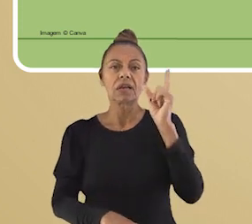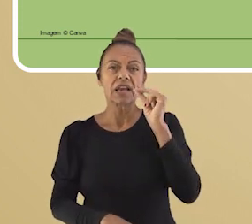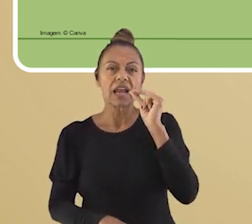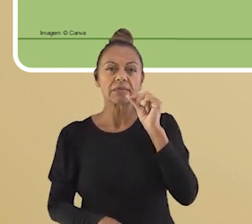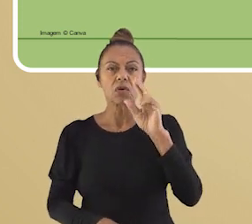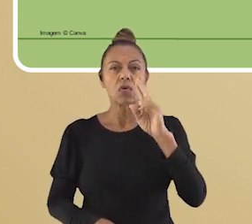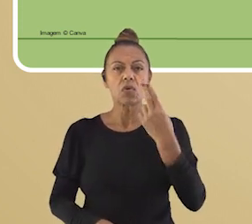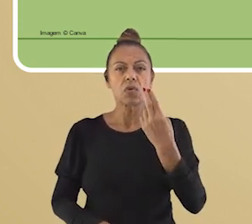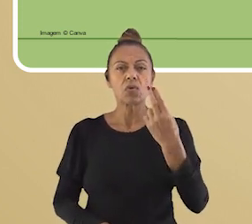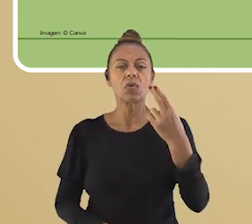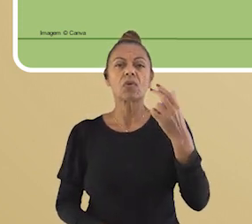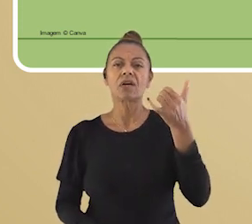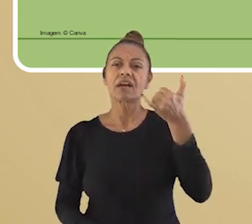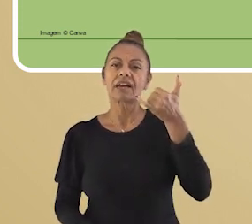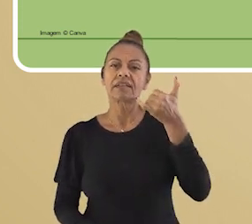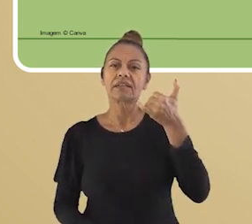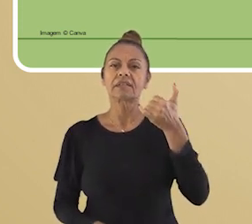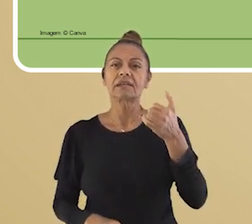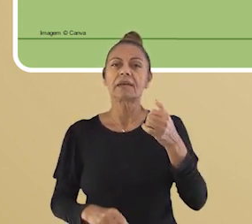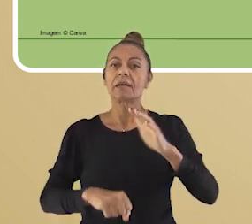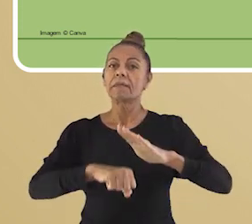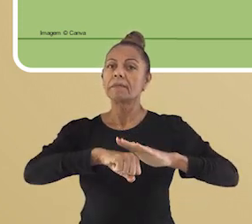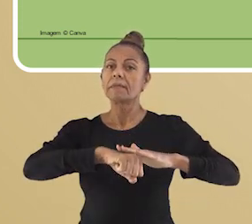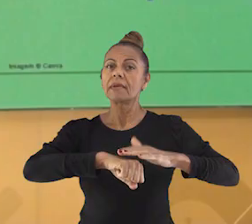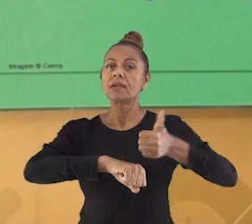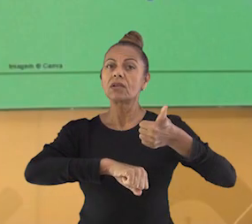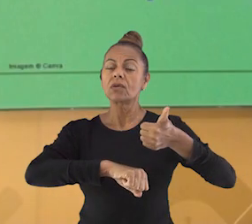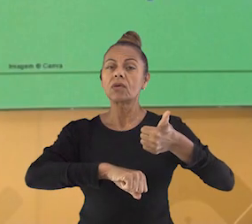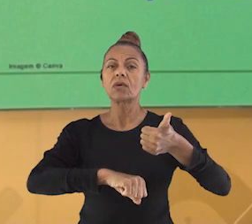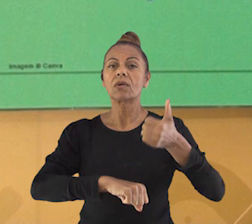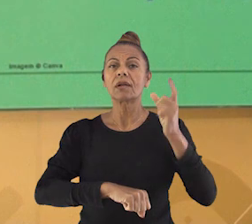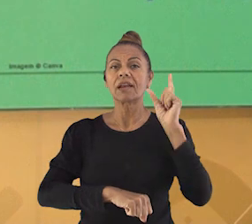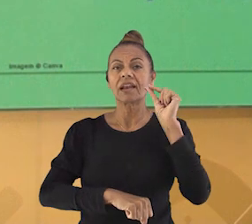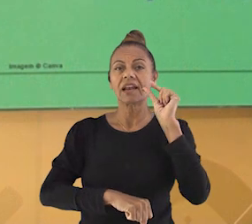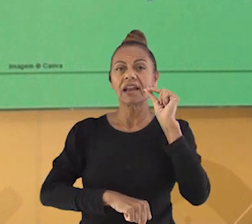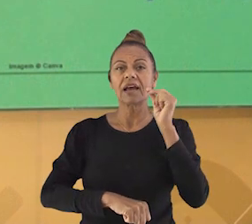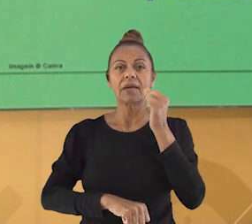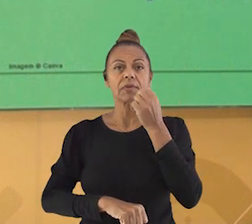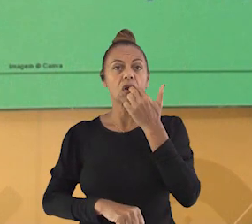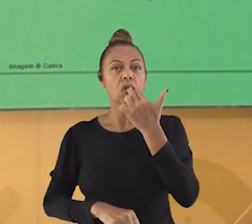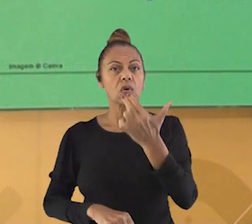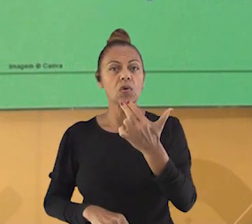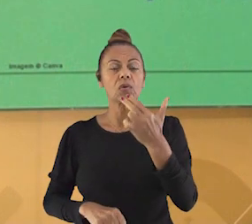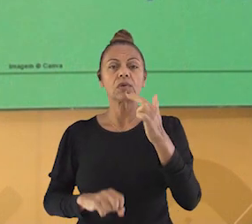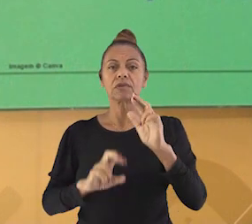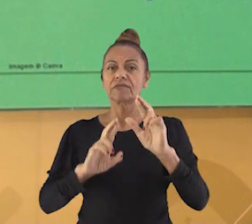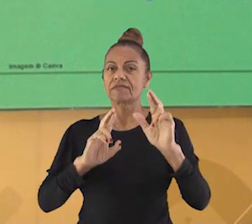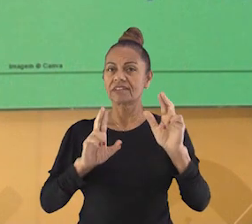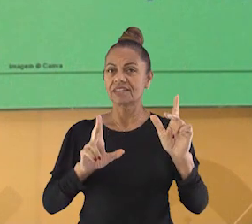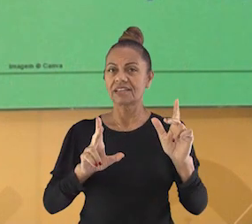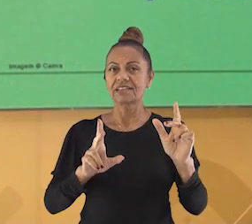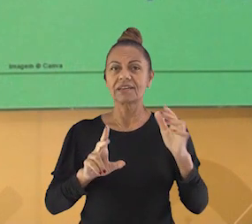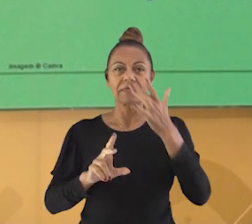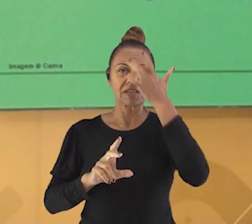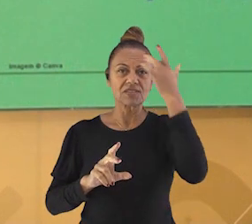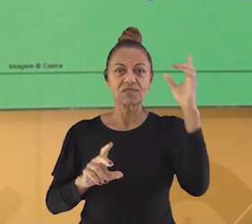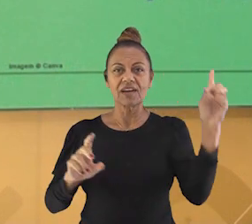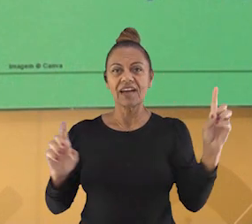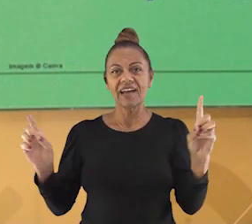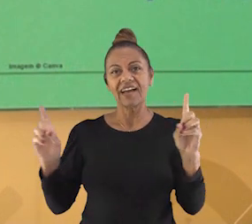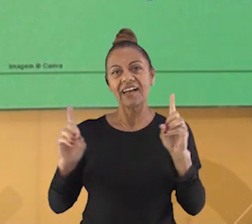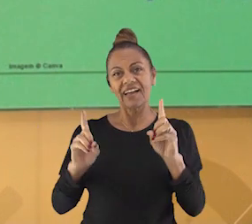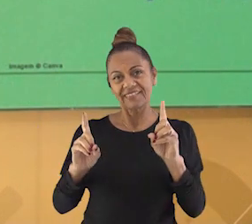pode ser uma folha de caderno ou uma folha em branco, lápis ou caneta. O ideal é usar lápis ou canetas de